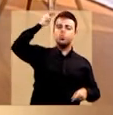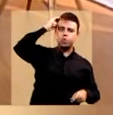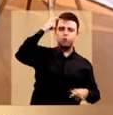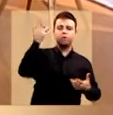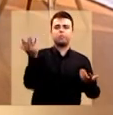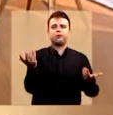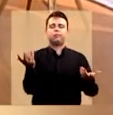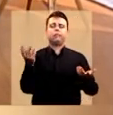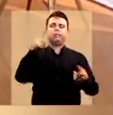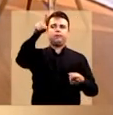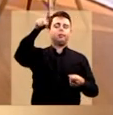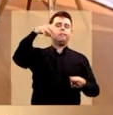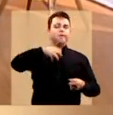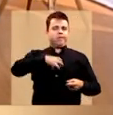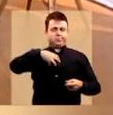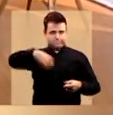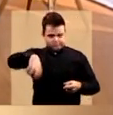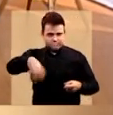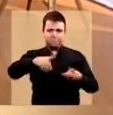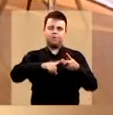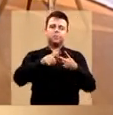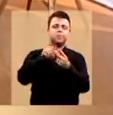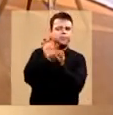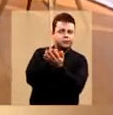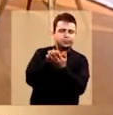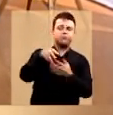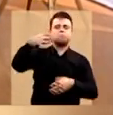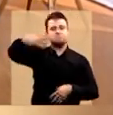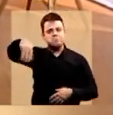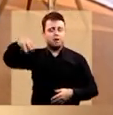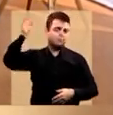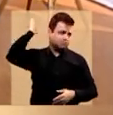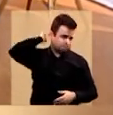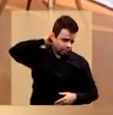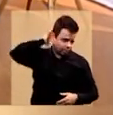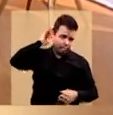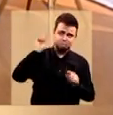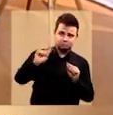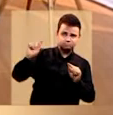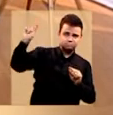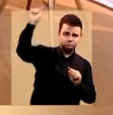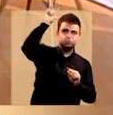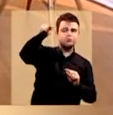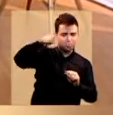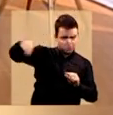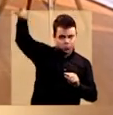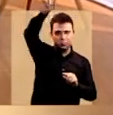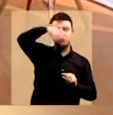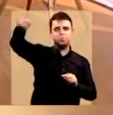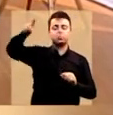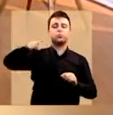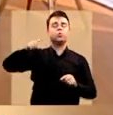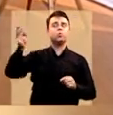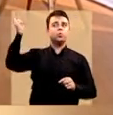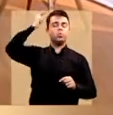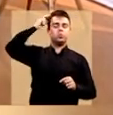né? Salvador, na Bahia como um todo, Pernambuco, Maranhão, Pará. Por quê? Porque são esses Brasis que a gente, quando chega aqui, já chega na